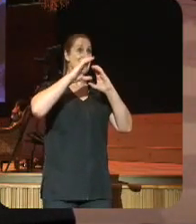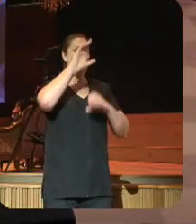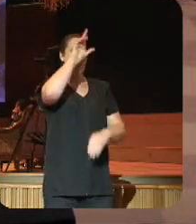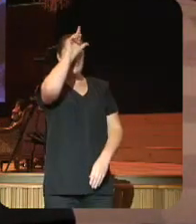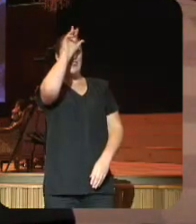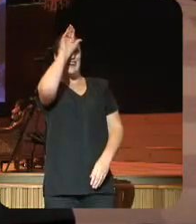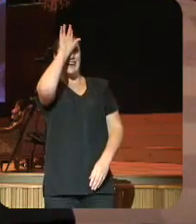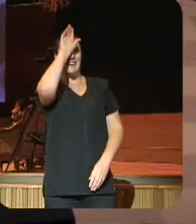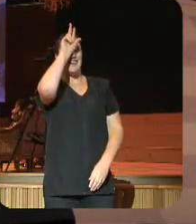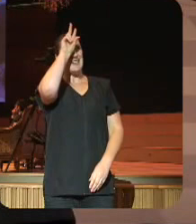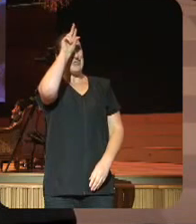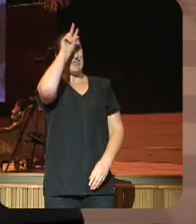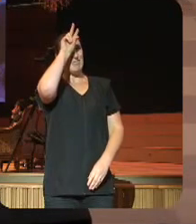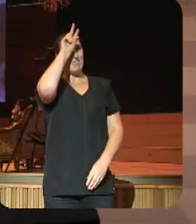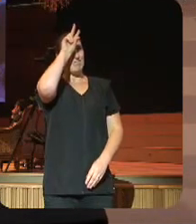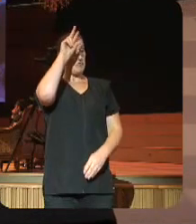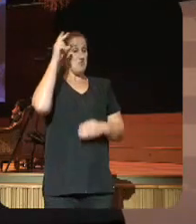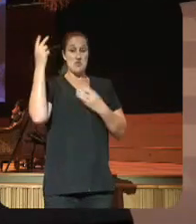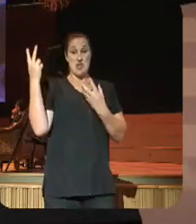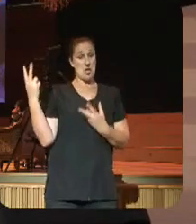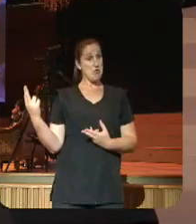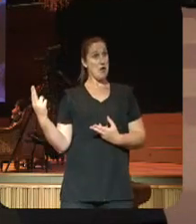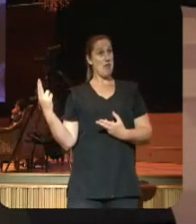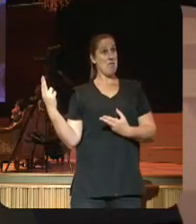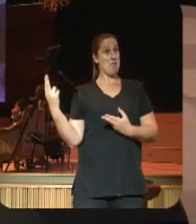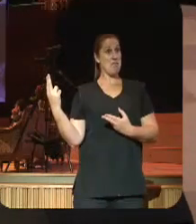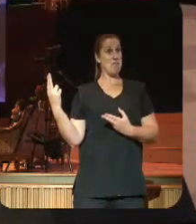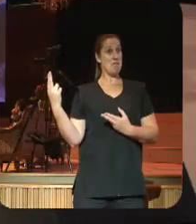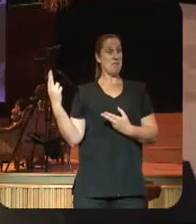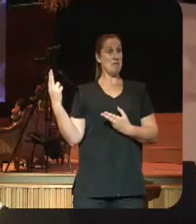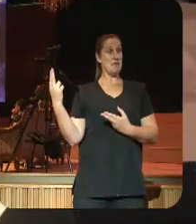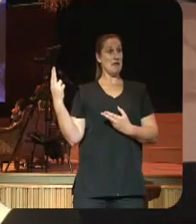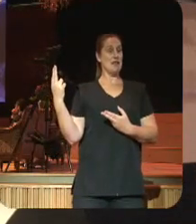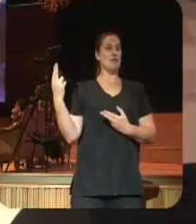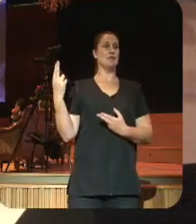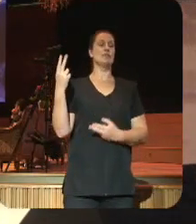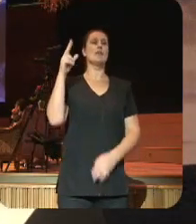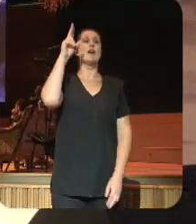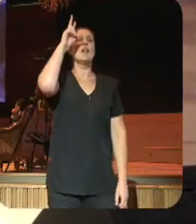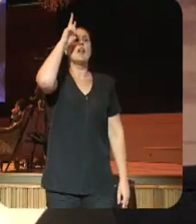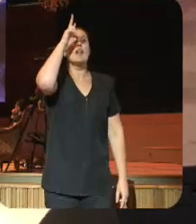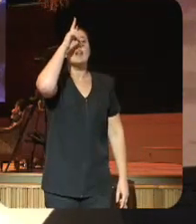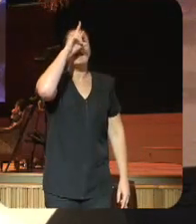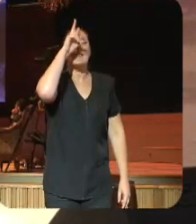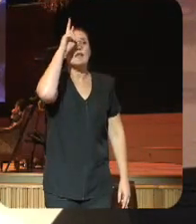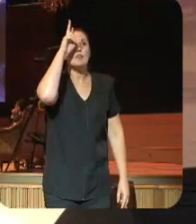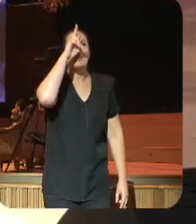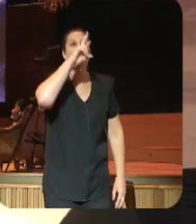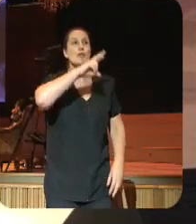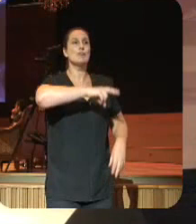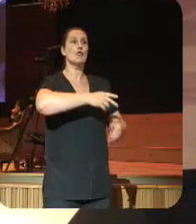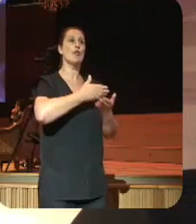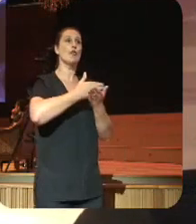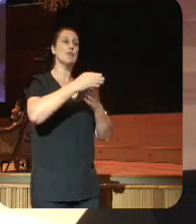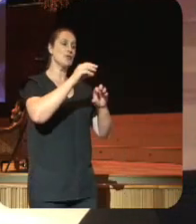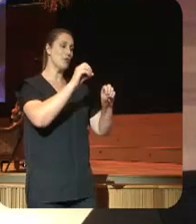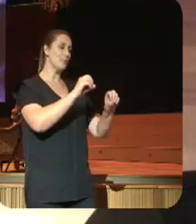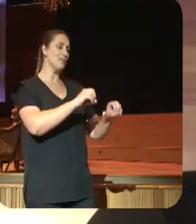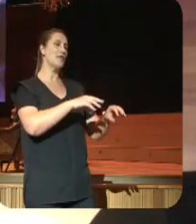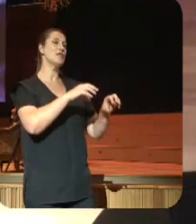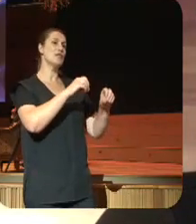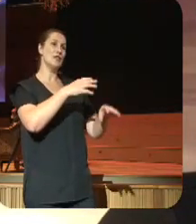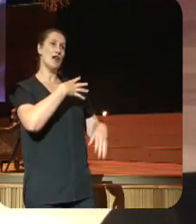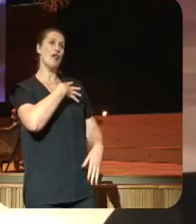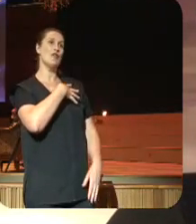não ia entender. E aí ela lembrou, e começou a aplicar isso com